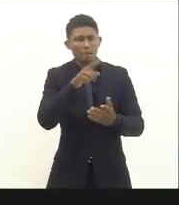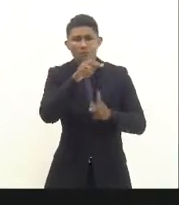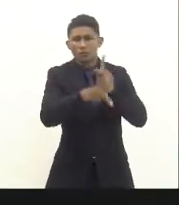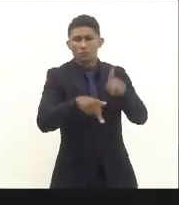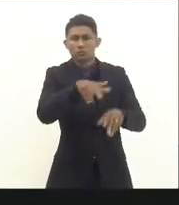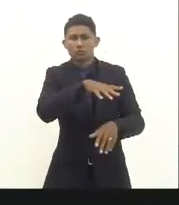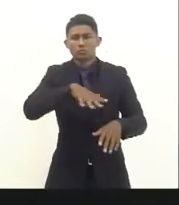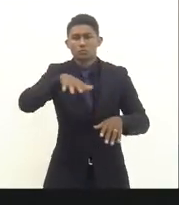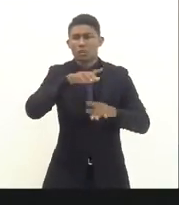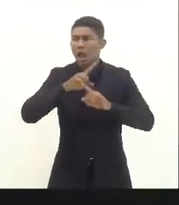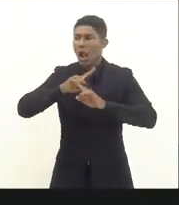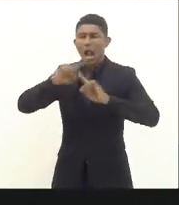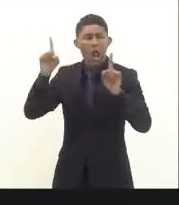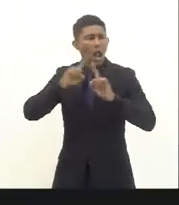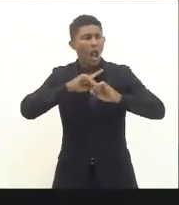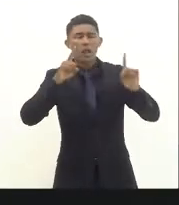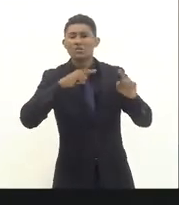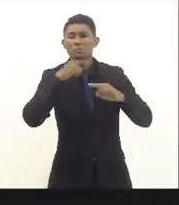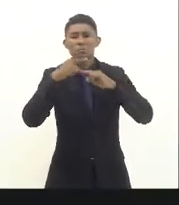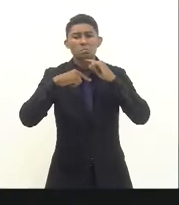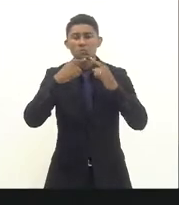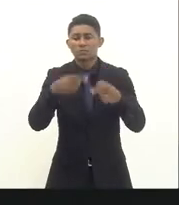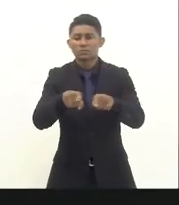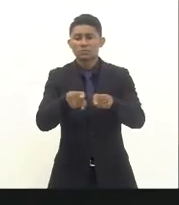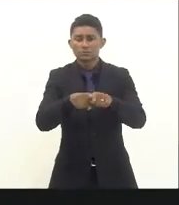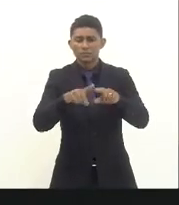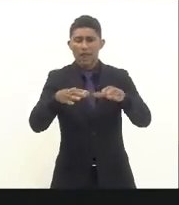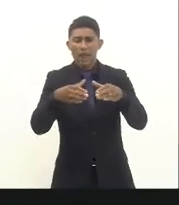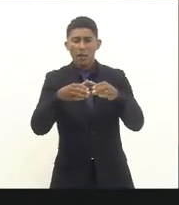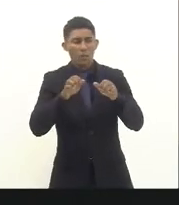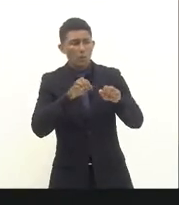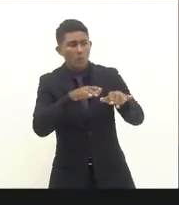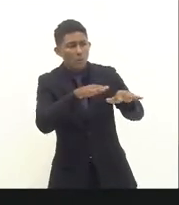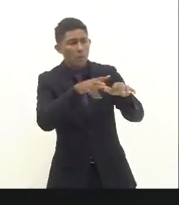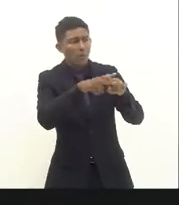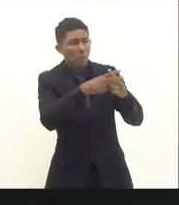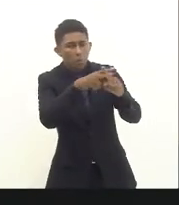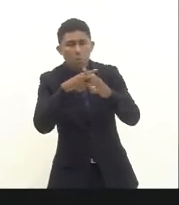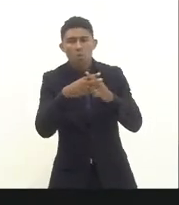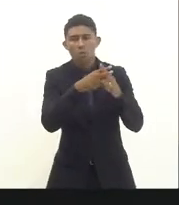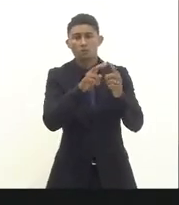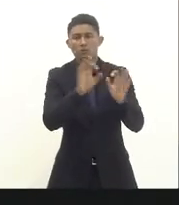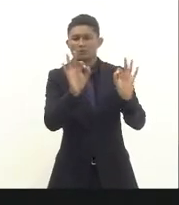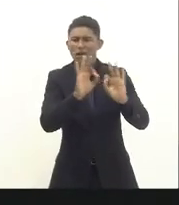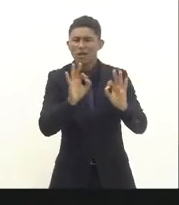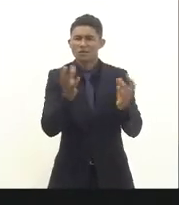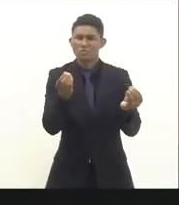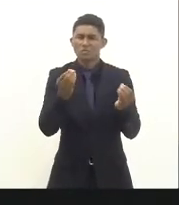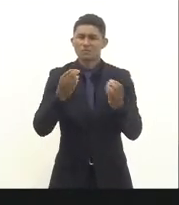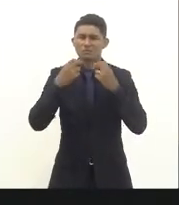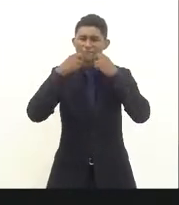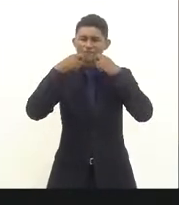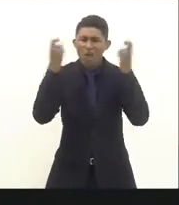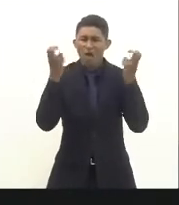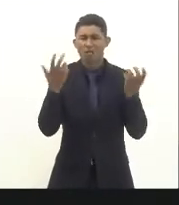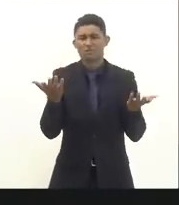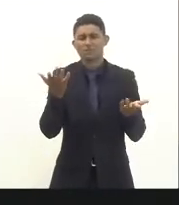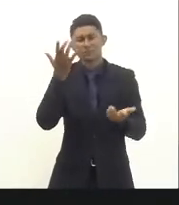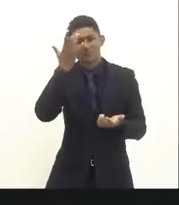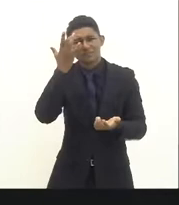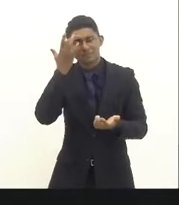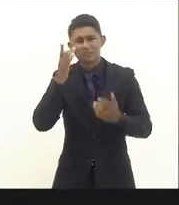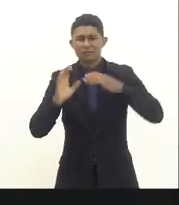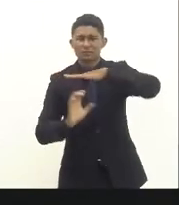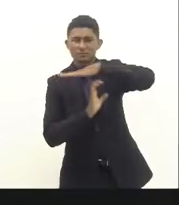não tem aqui para fazer manutenção Essas concessões são vergonhosas e eu acho que anel há